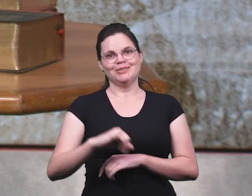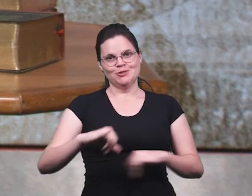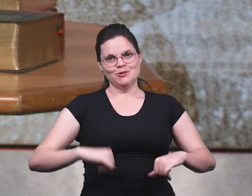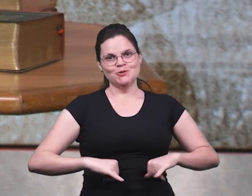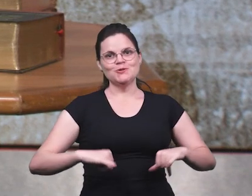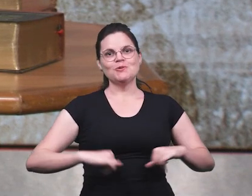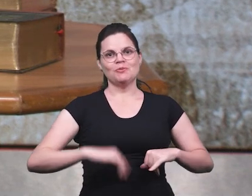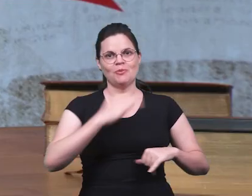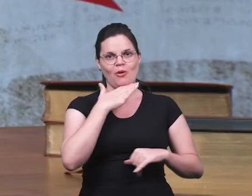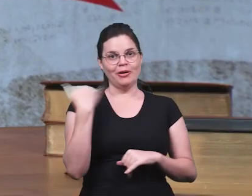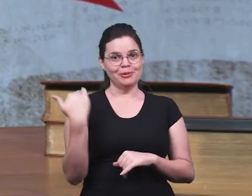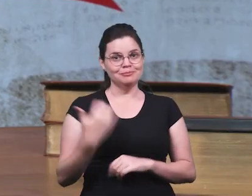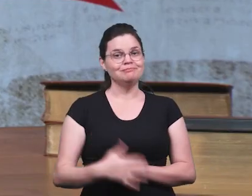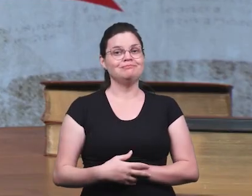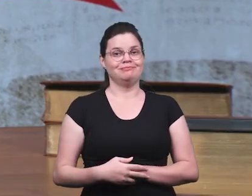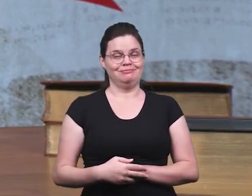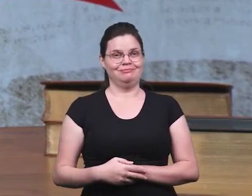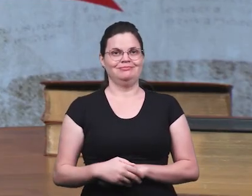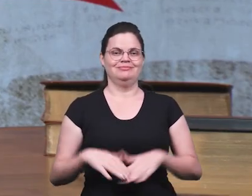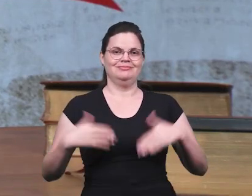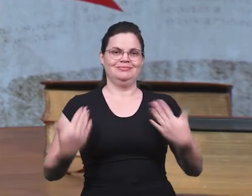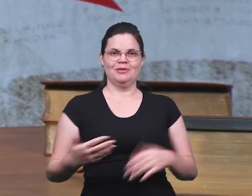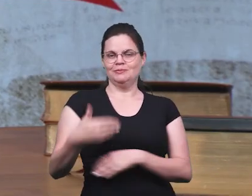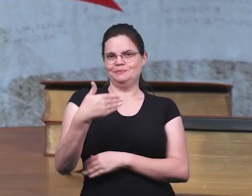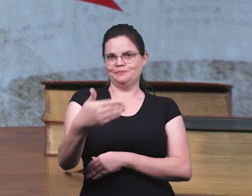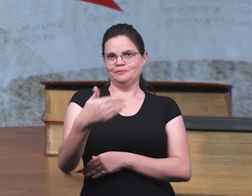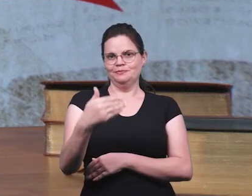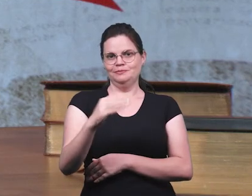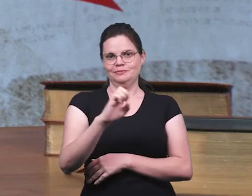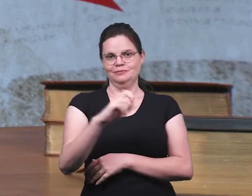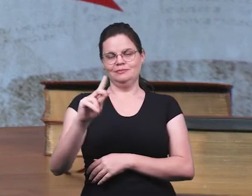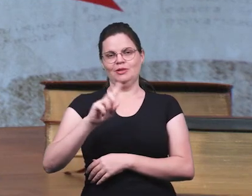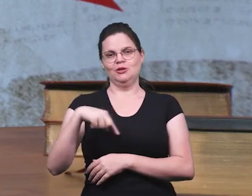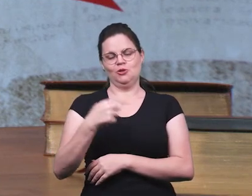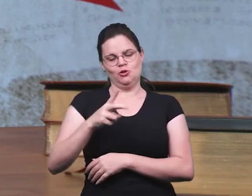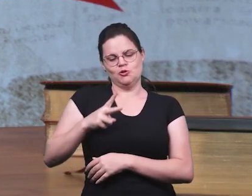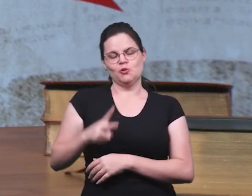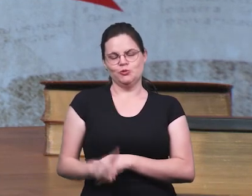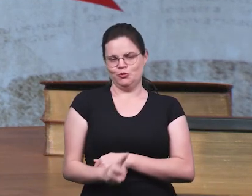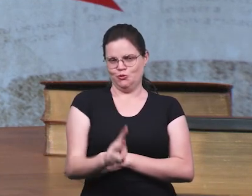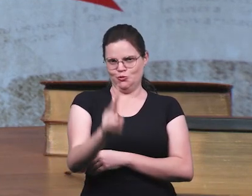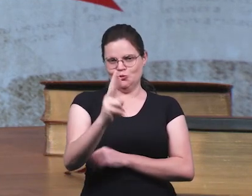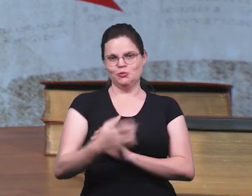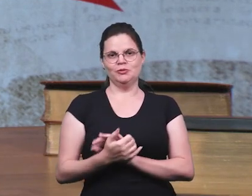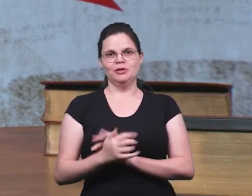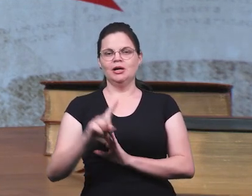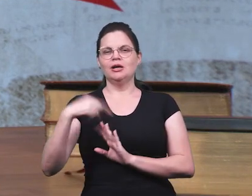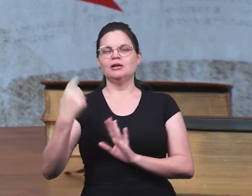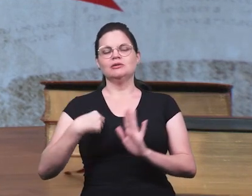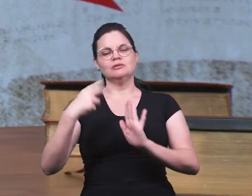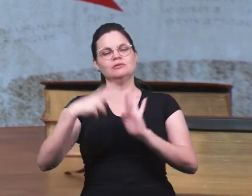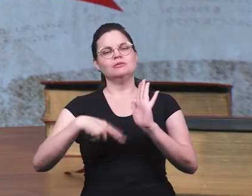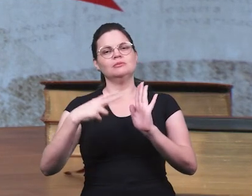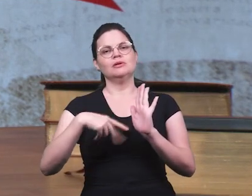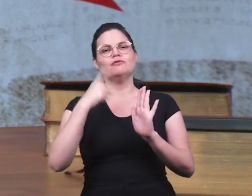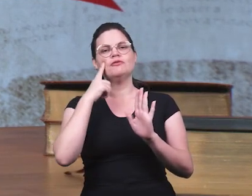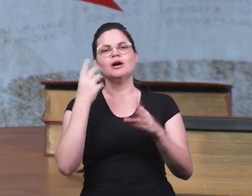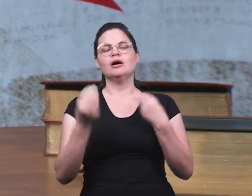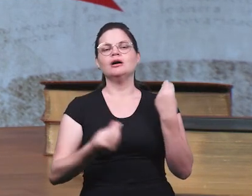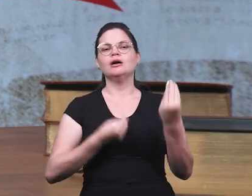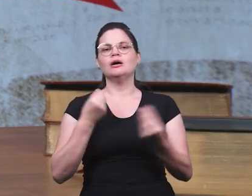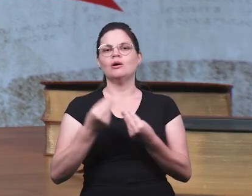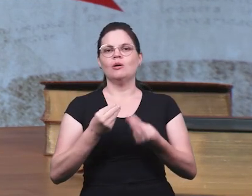as consequências. Bom, no próximo episódio nós continuaremos e vamos ver como foi